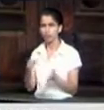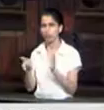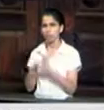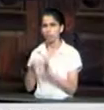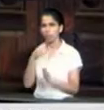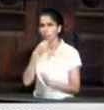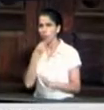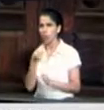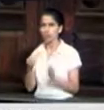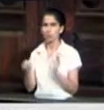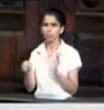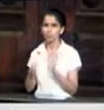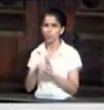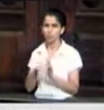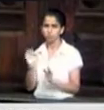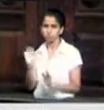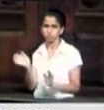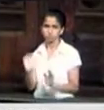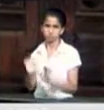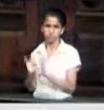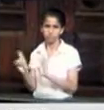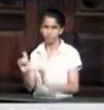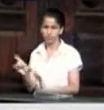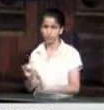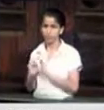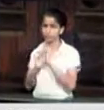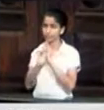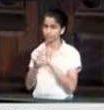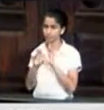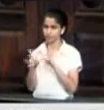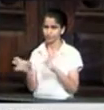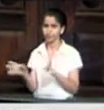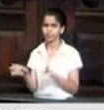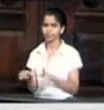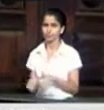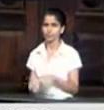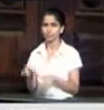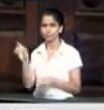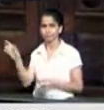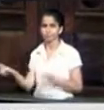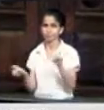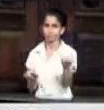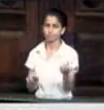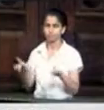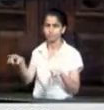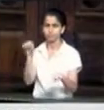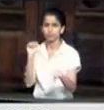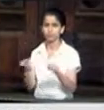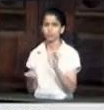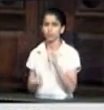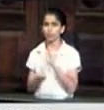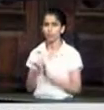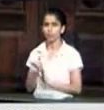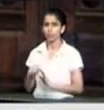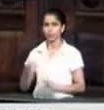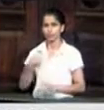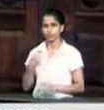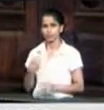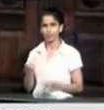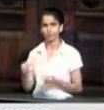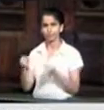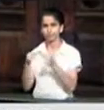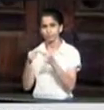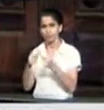heterossexualidade, ou da homossexualidade, ou do termo gênero ou orientação sexual. A minha pergunta é, a idade